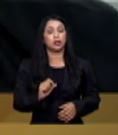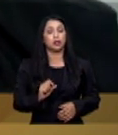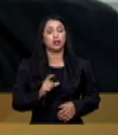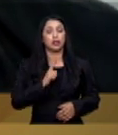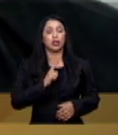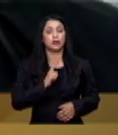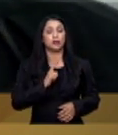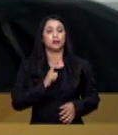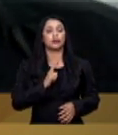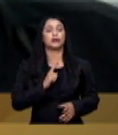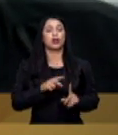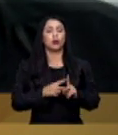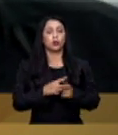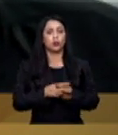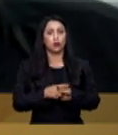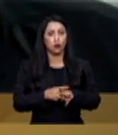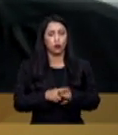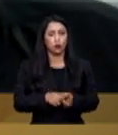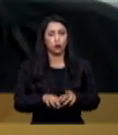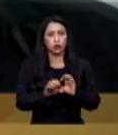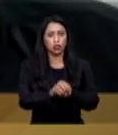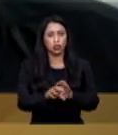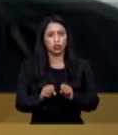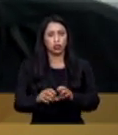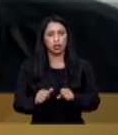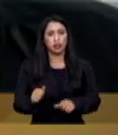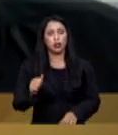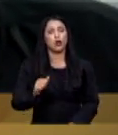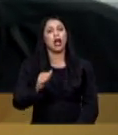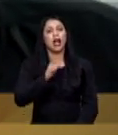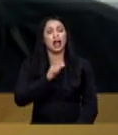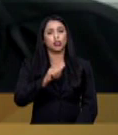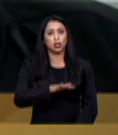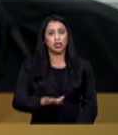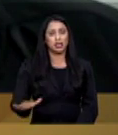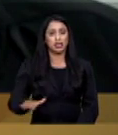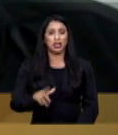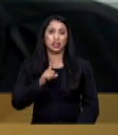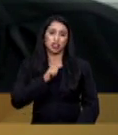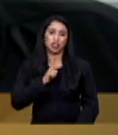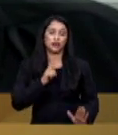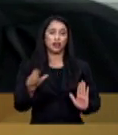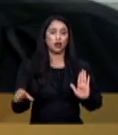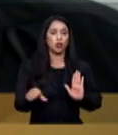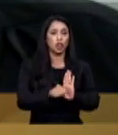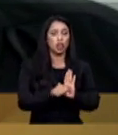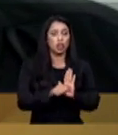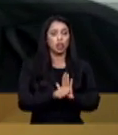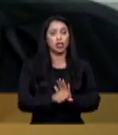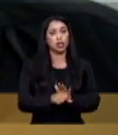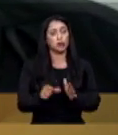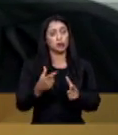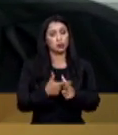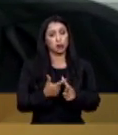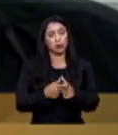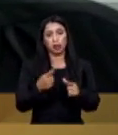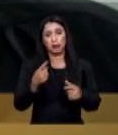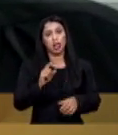Atendimento Socioeducativo do Espírito Santo, cabe a custódia de adolescentes que tenham cometido atos infracionais e estejam, por consequência disso,